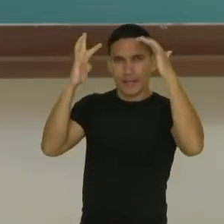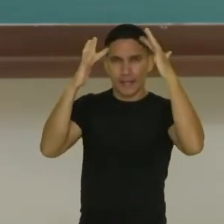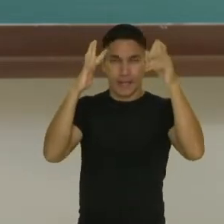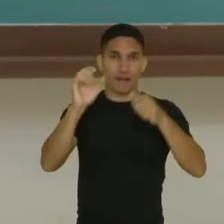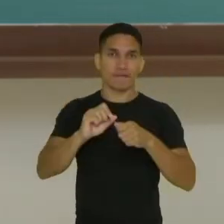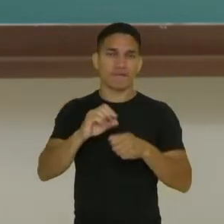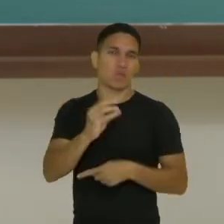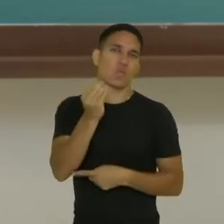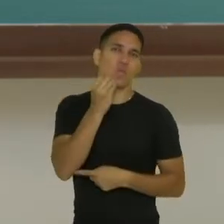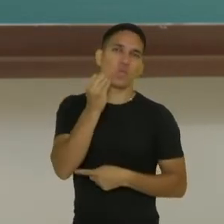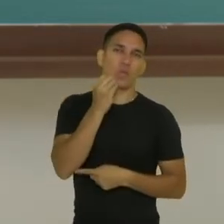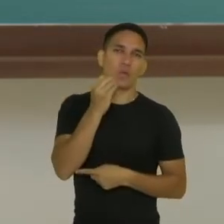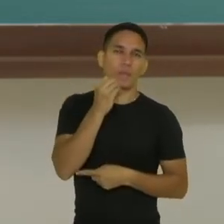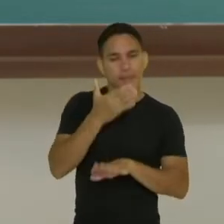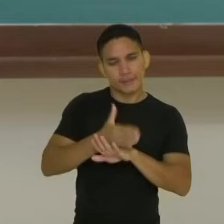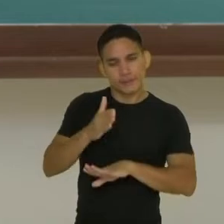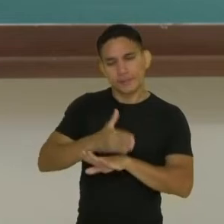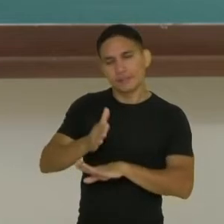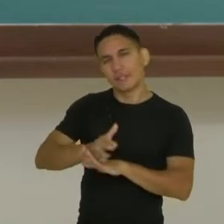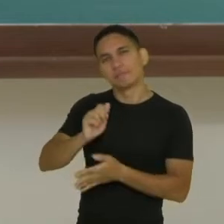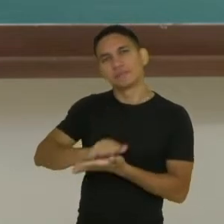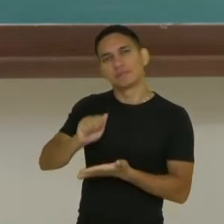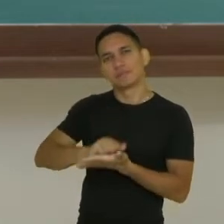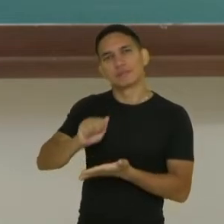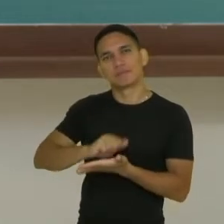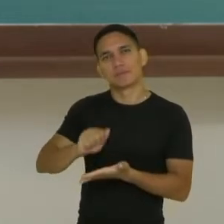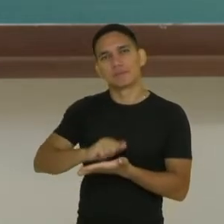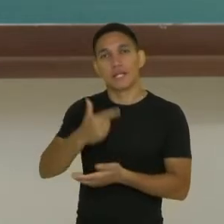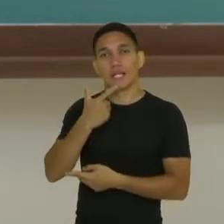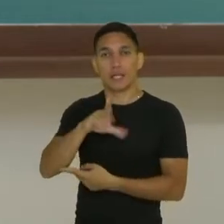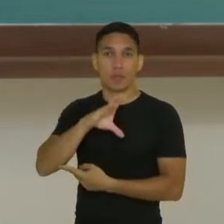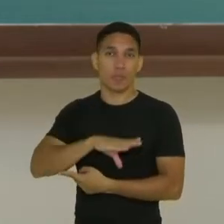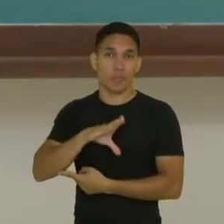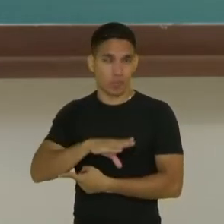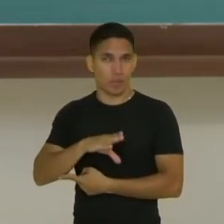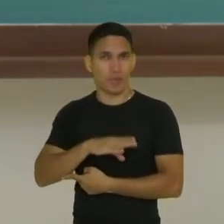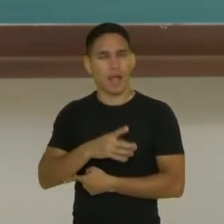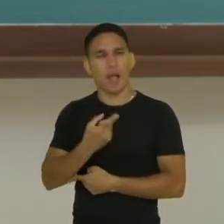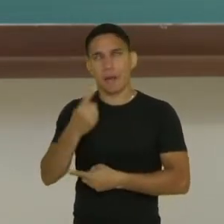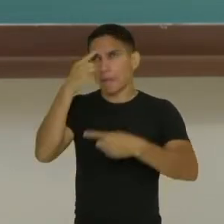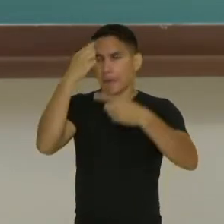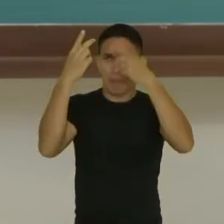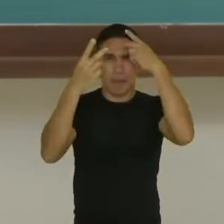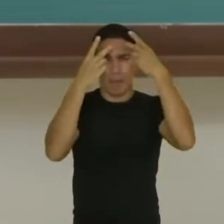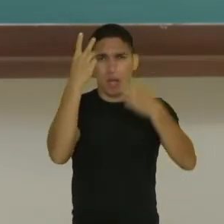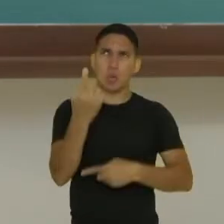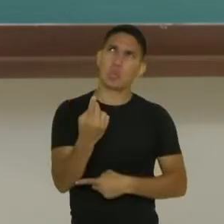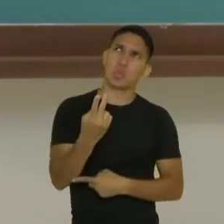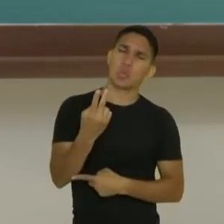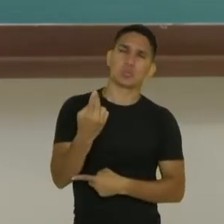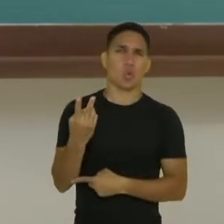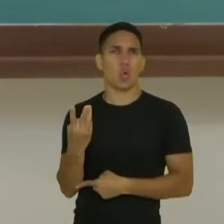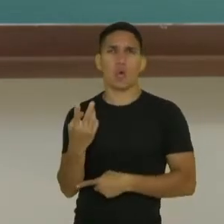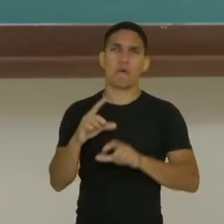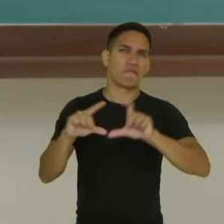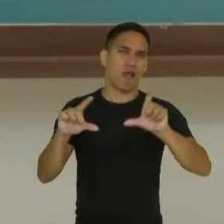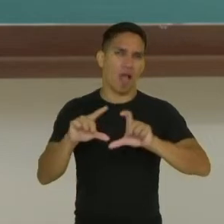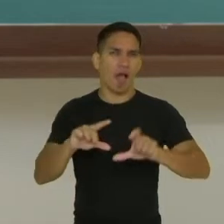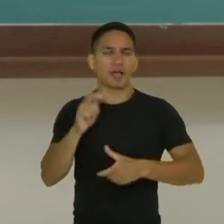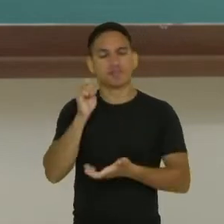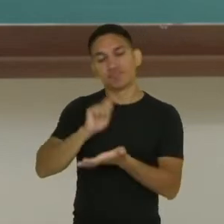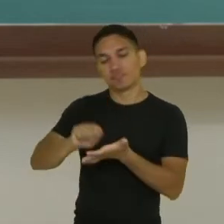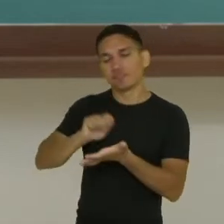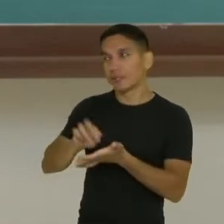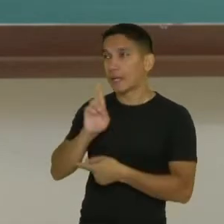uma oportunidade para treinarem a proficiência na língua portuguesa escrita, elaborando uma, duas frases para dar conta de responder o enunciado